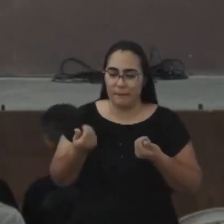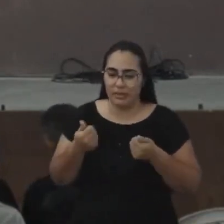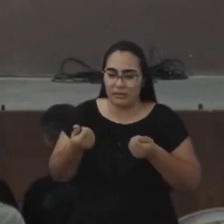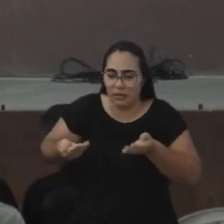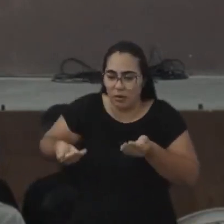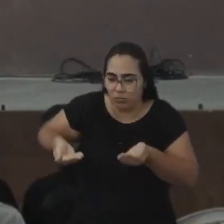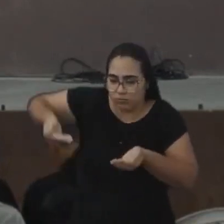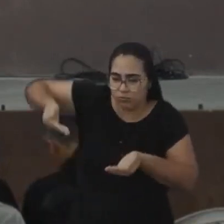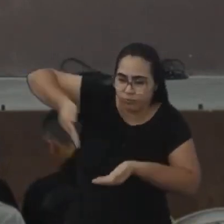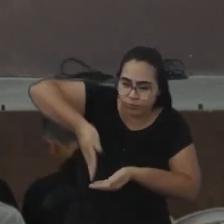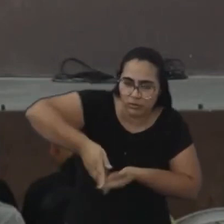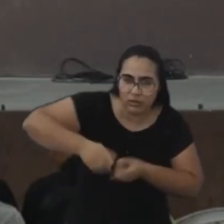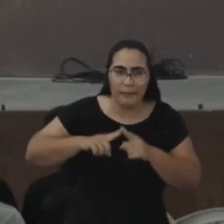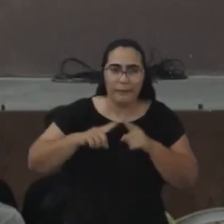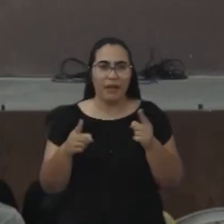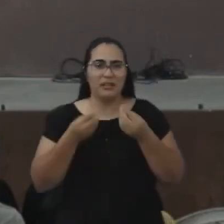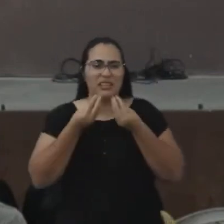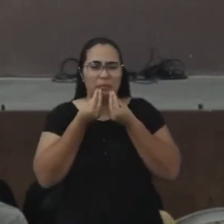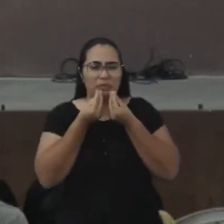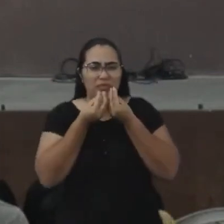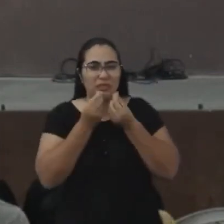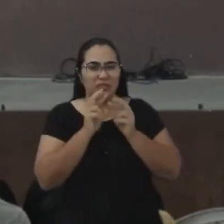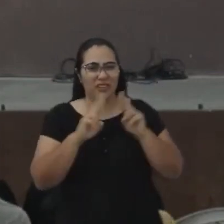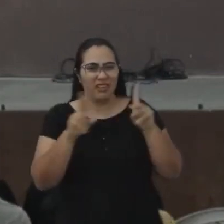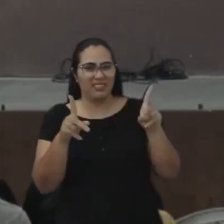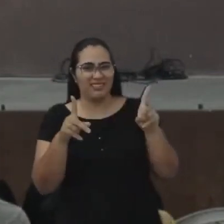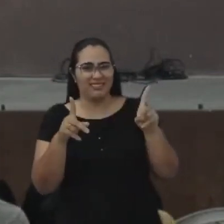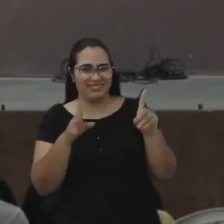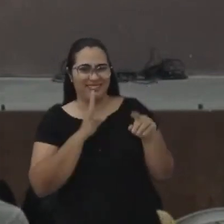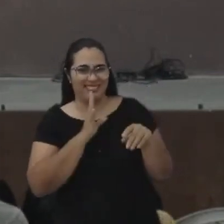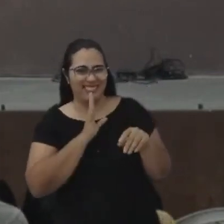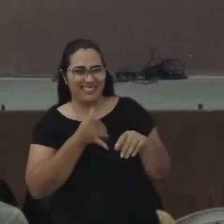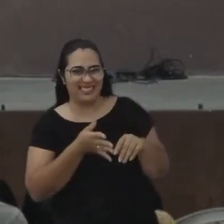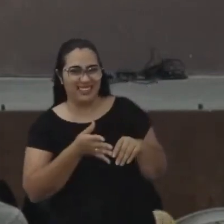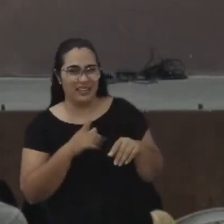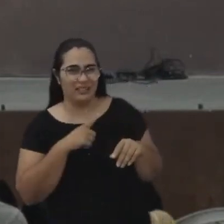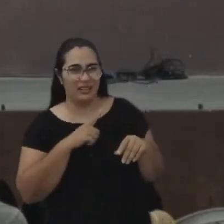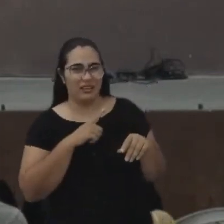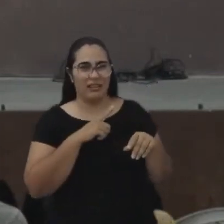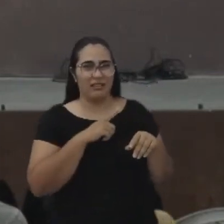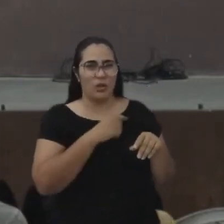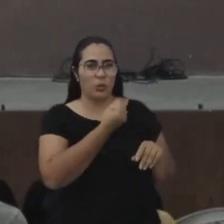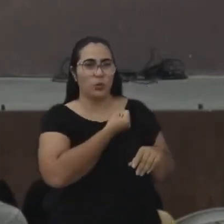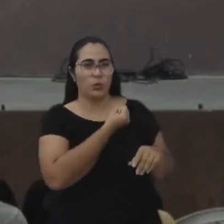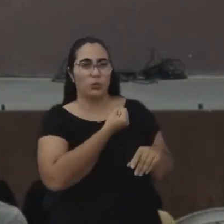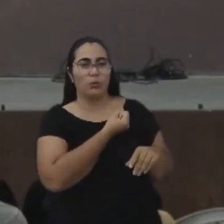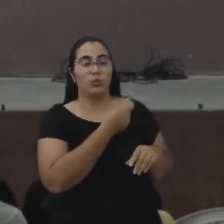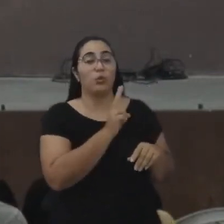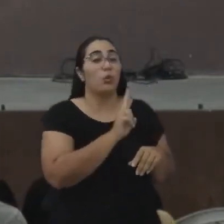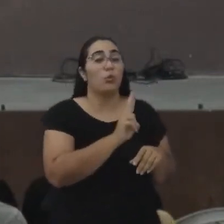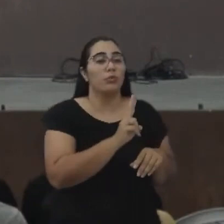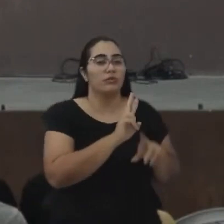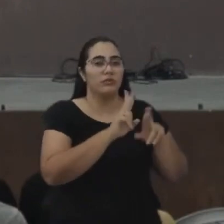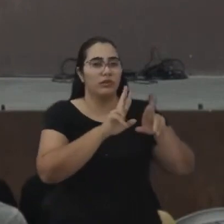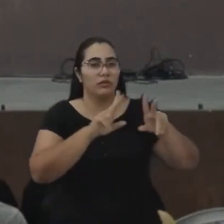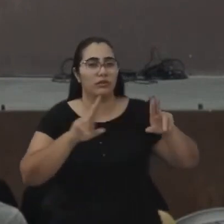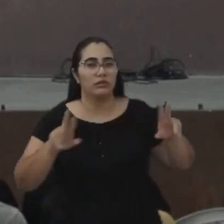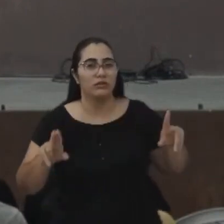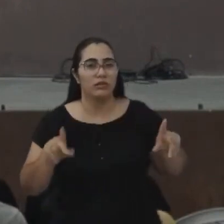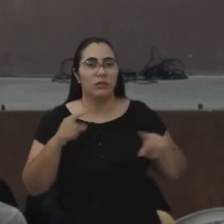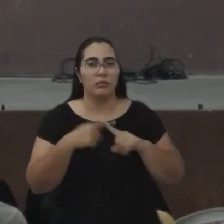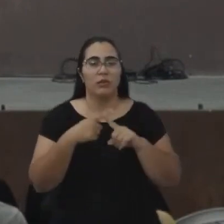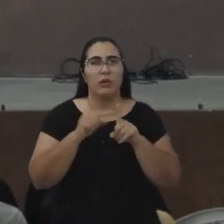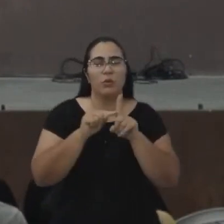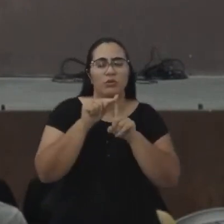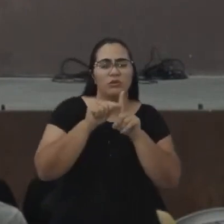ele parece que não exerce a mesma função. Porque o nível que o sal, a capacidade